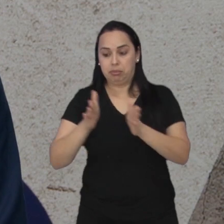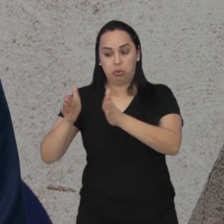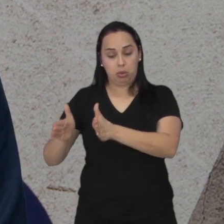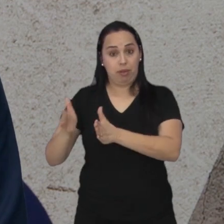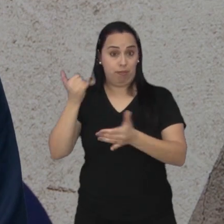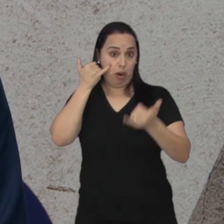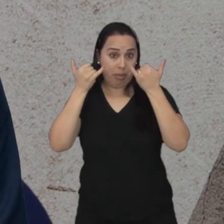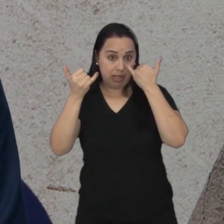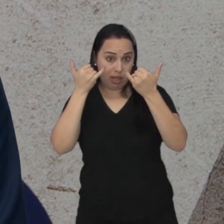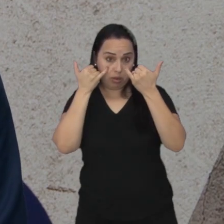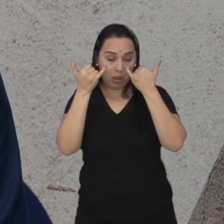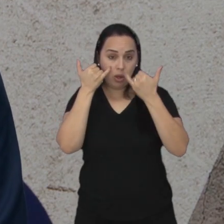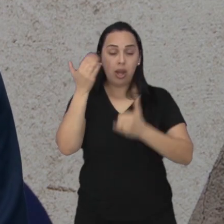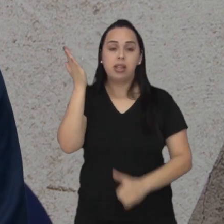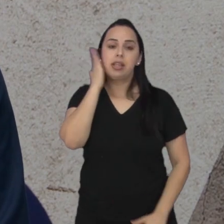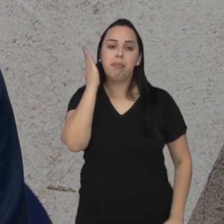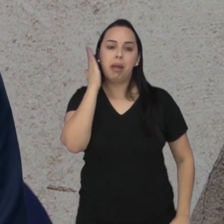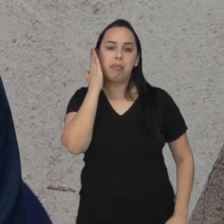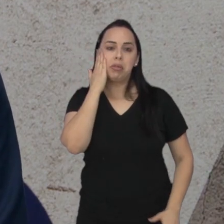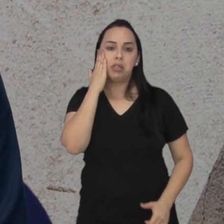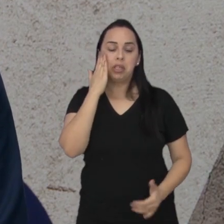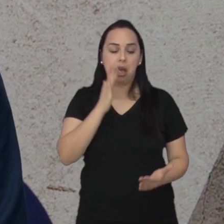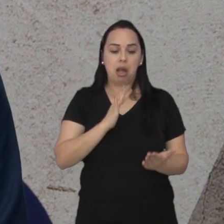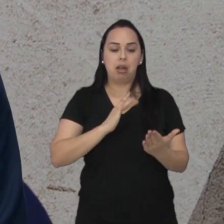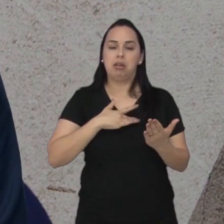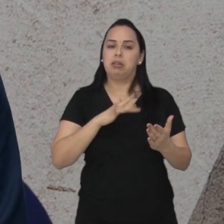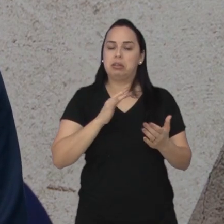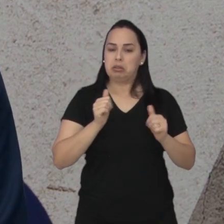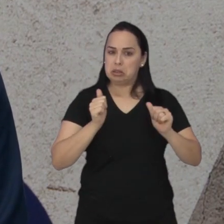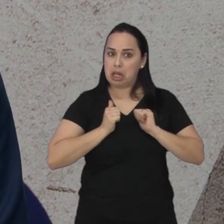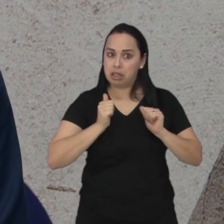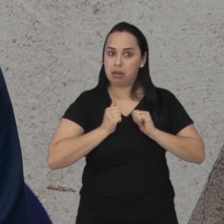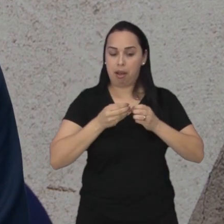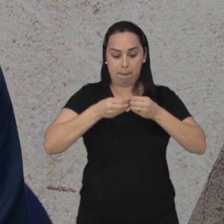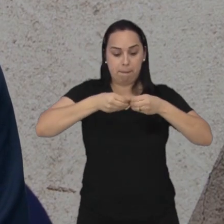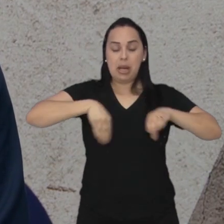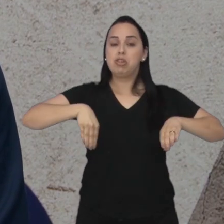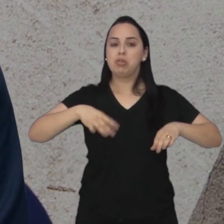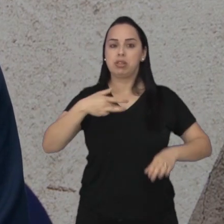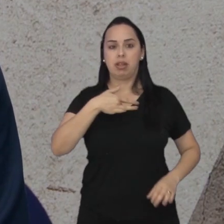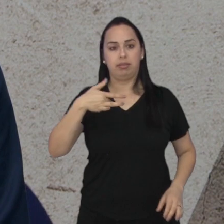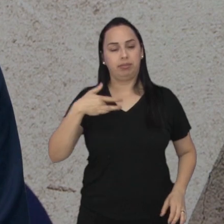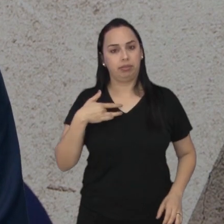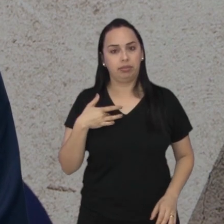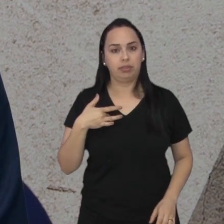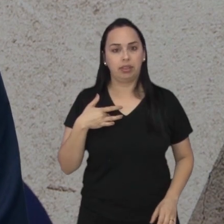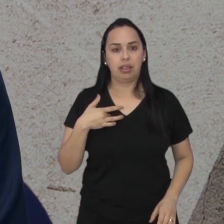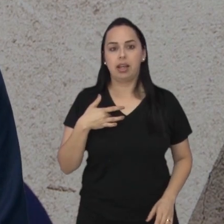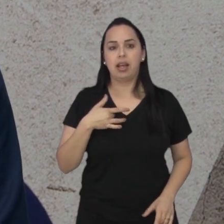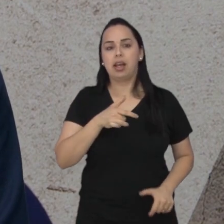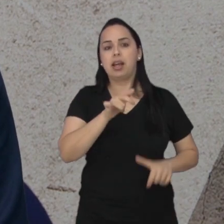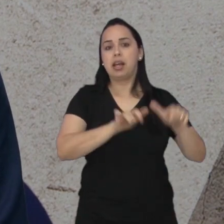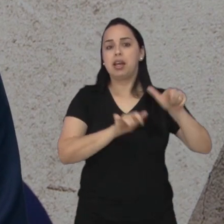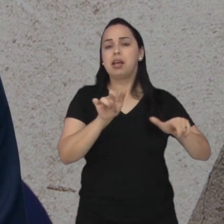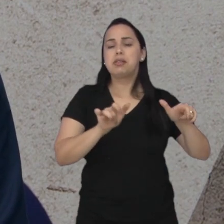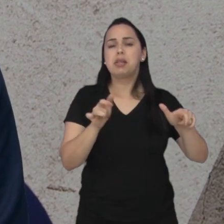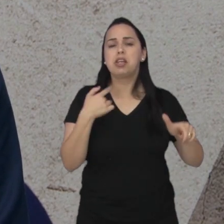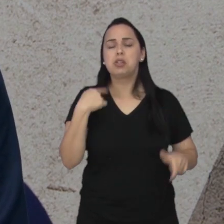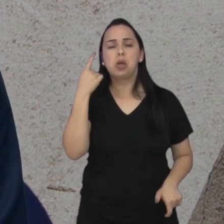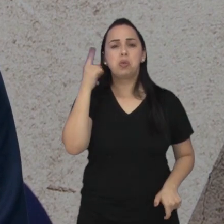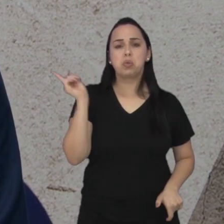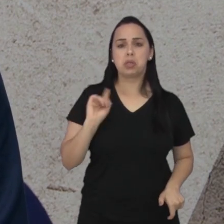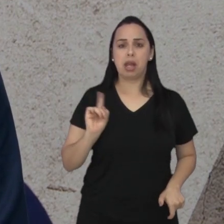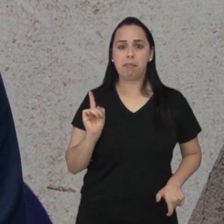que a gente tem mais acesso, a gente sabe que isso é prejudicial. E as pessoas não sabendo